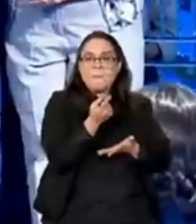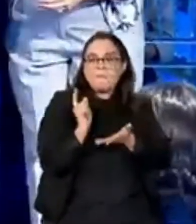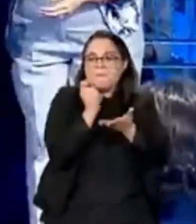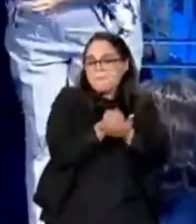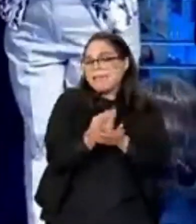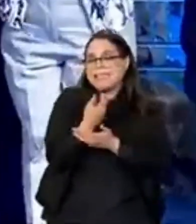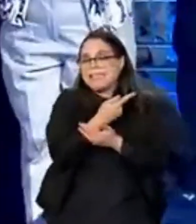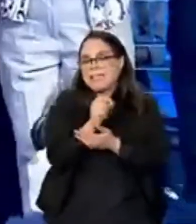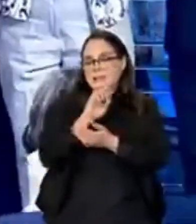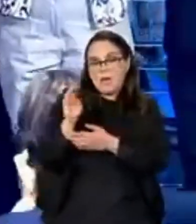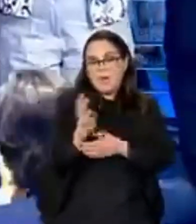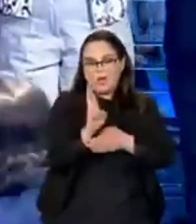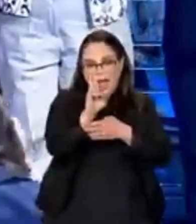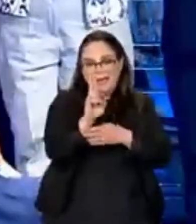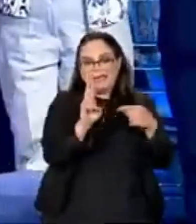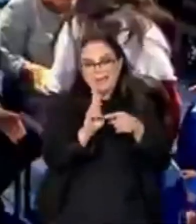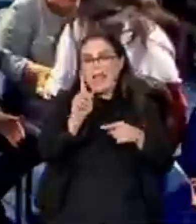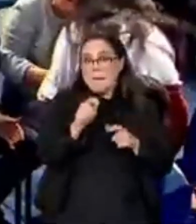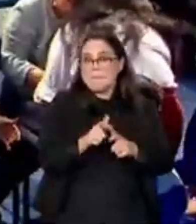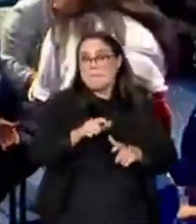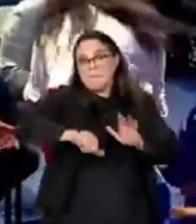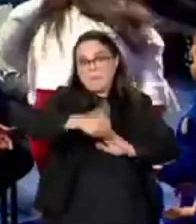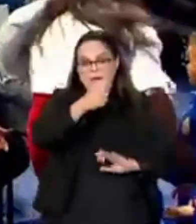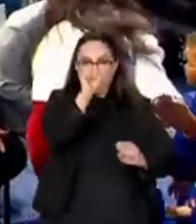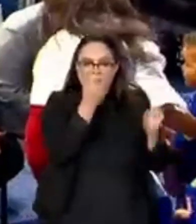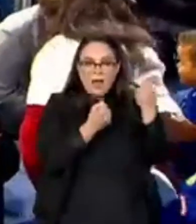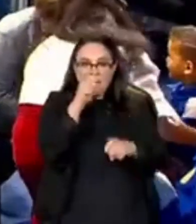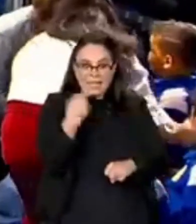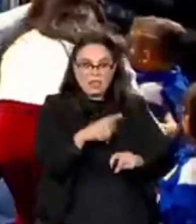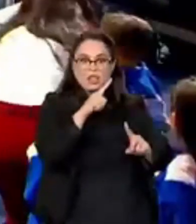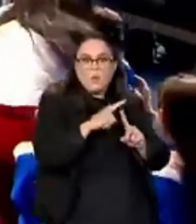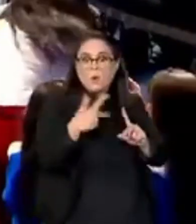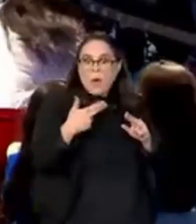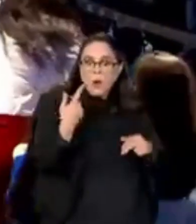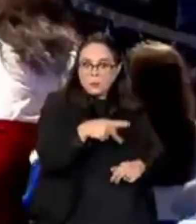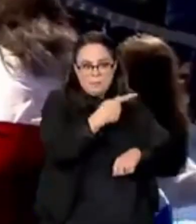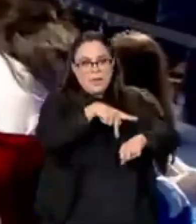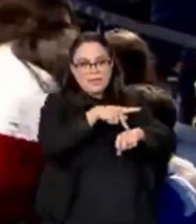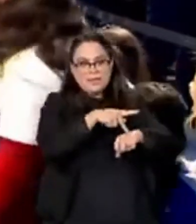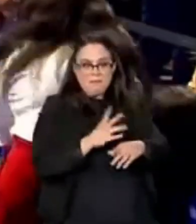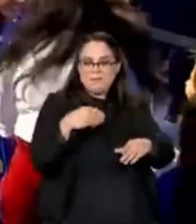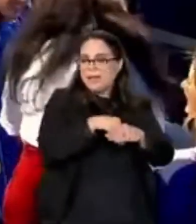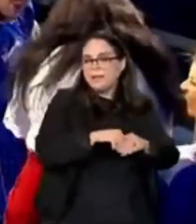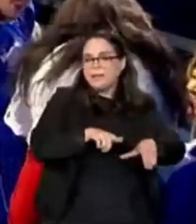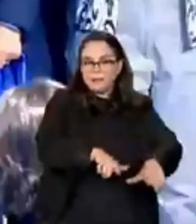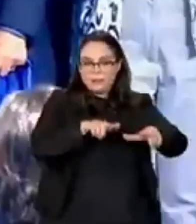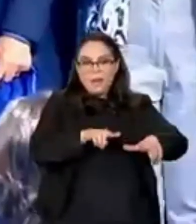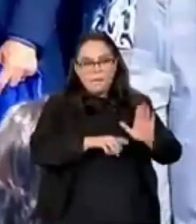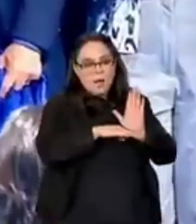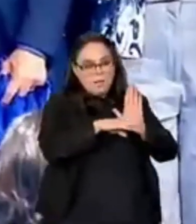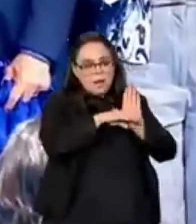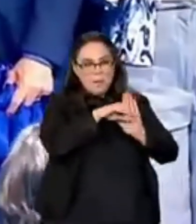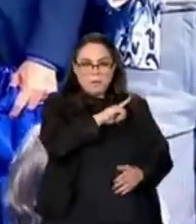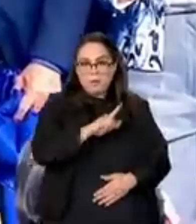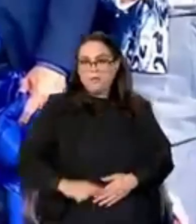70 milhões de reais é considerada a primeira fábrica desse tipo no país está inserida entre as iniciativas